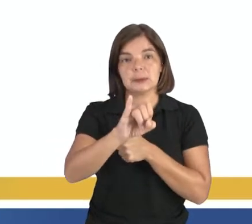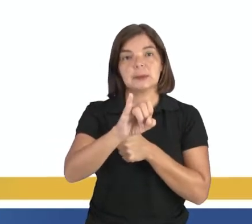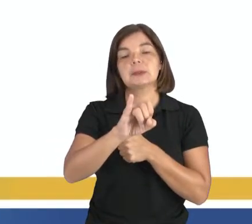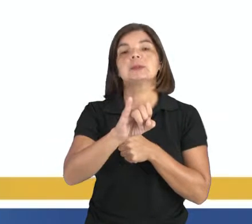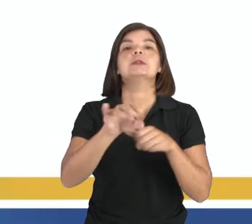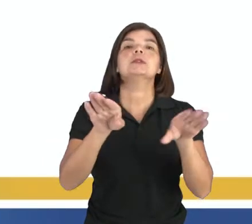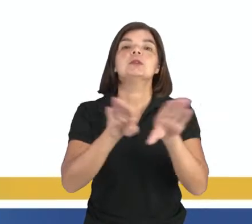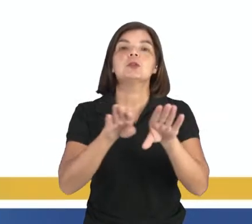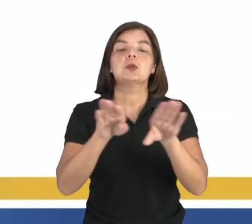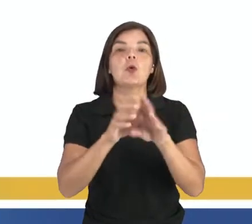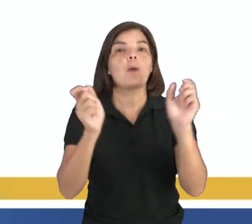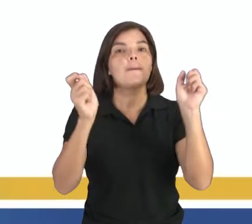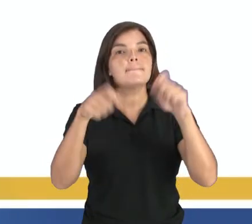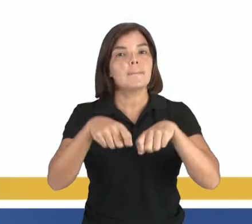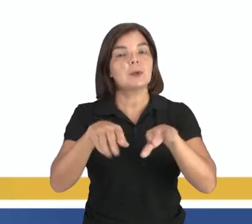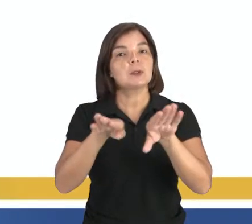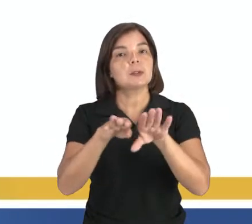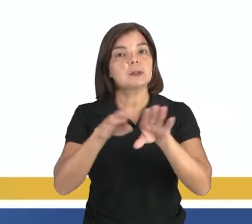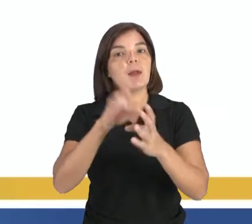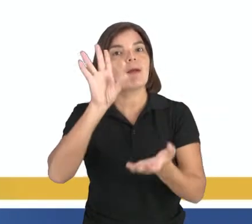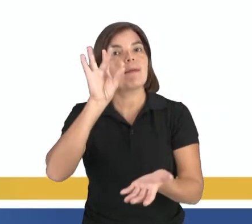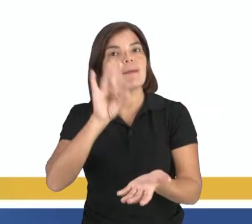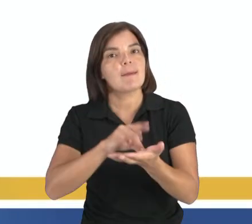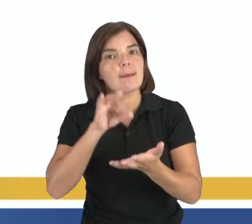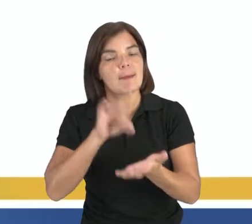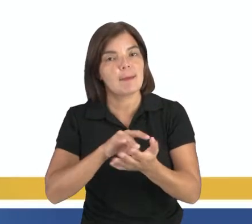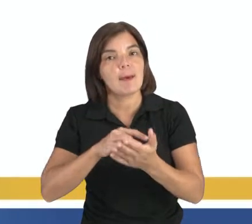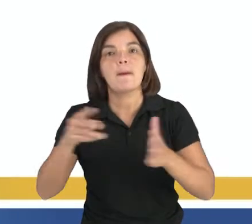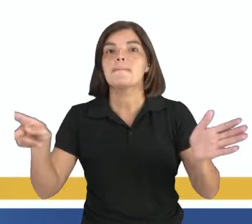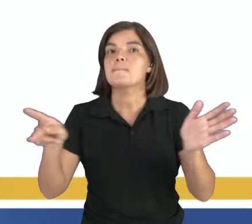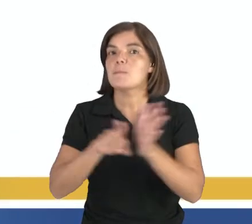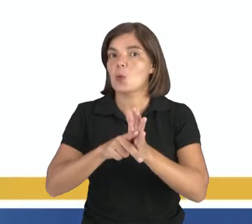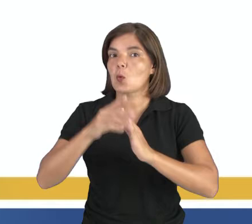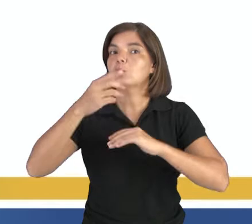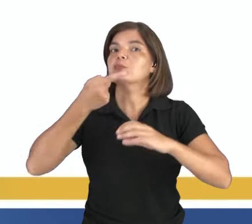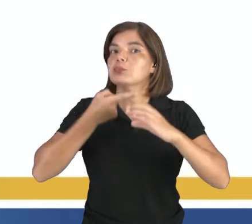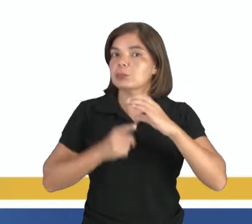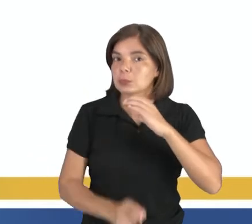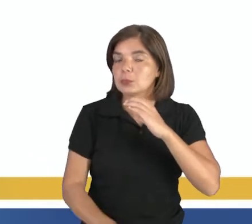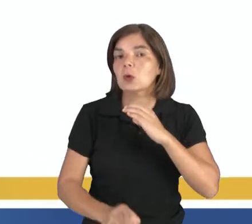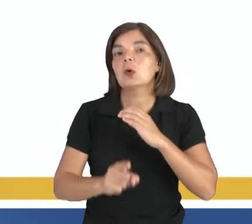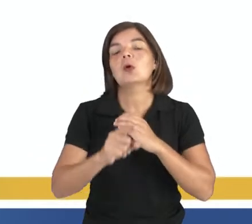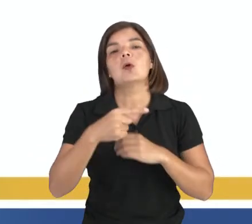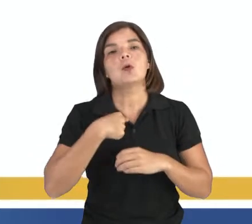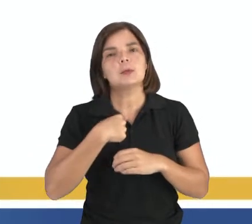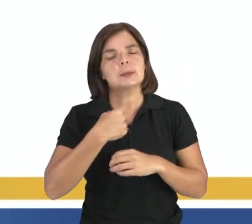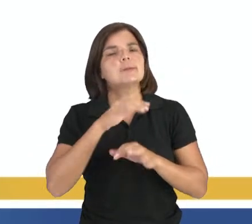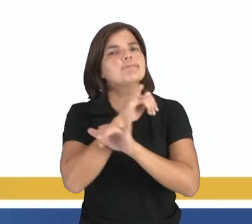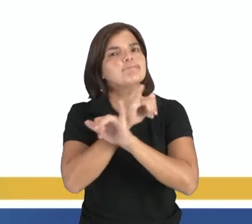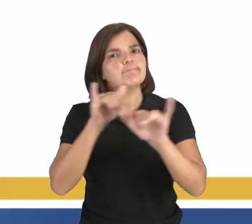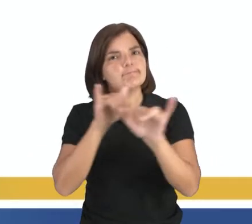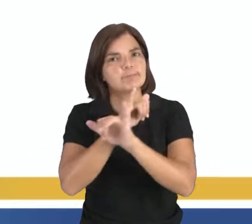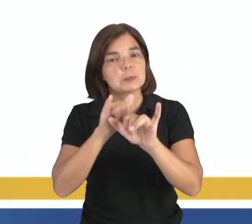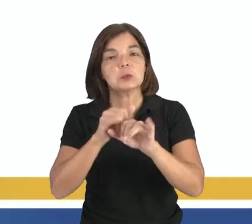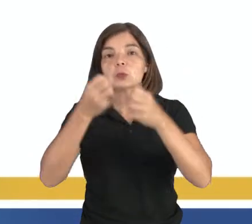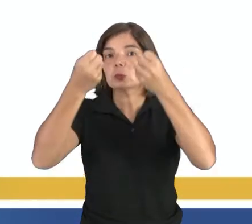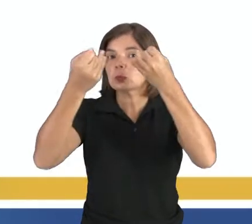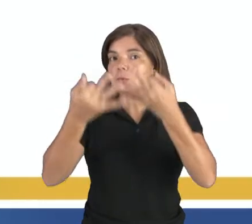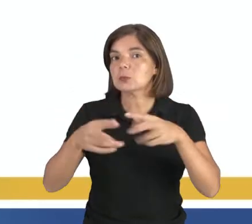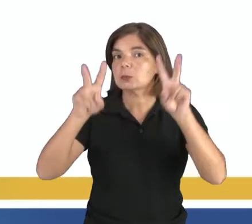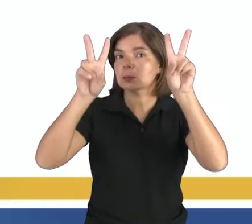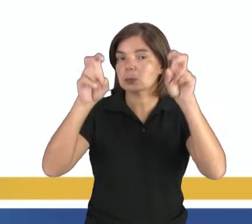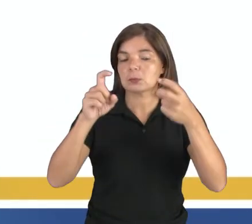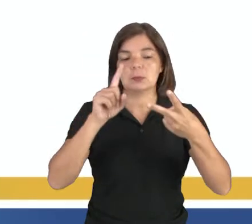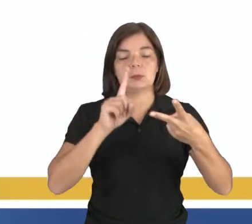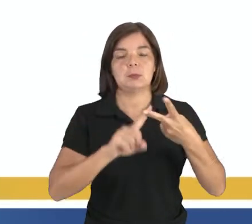a suposta autoridade é de fato um especialista ou tem condições de estar bem informada sobre o que diz.